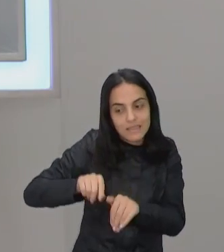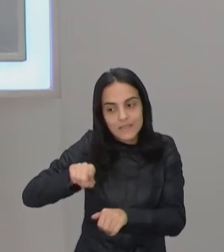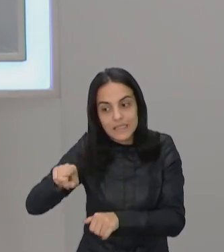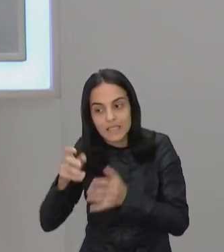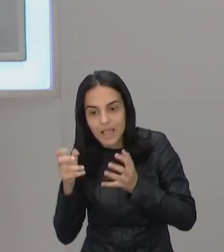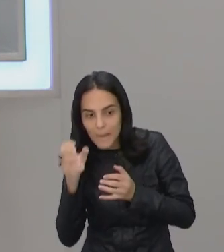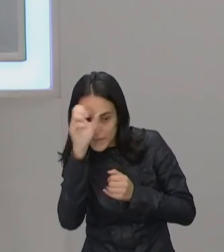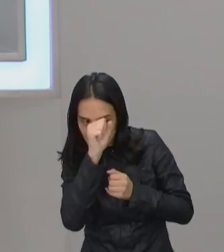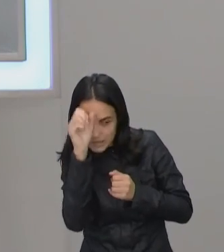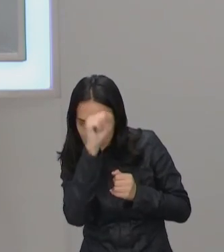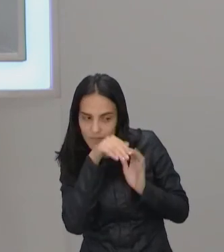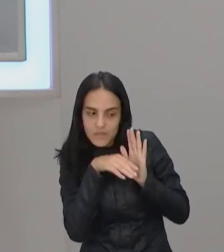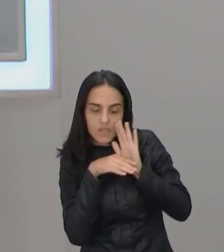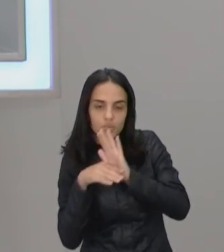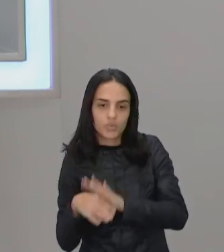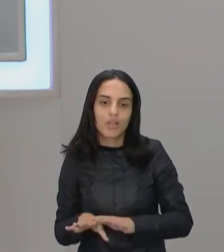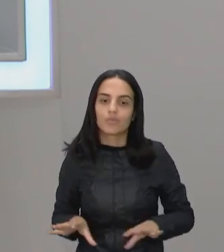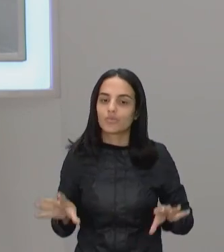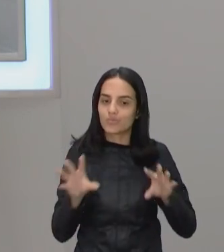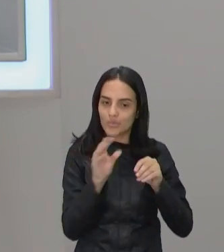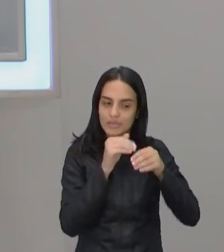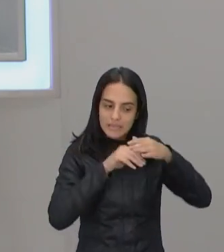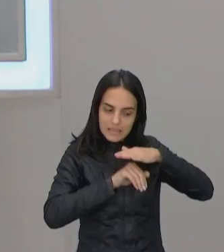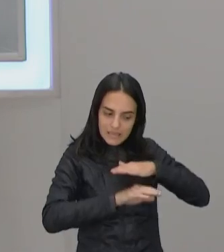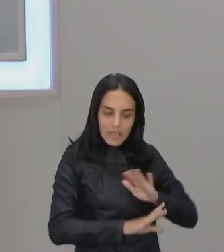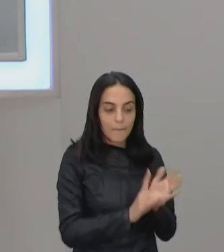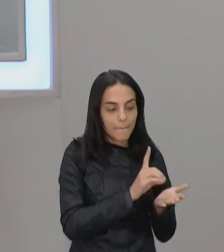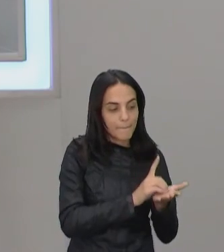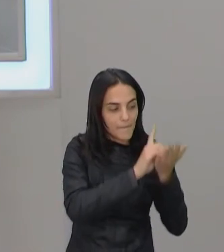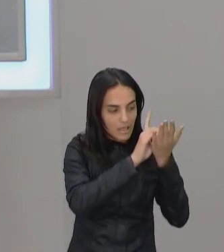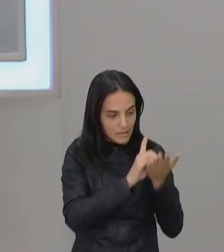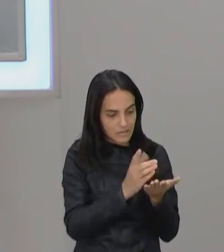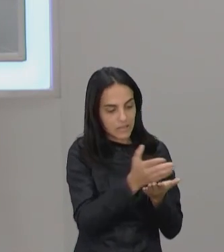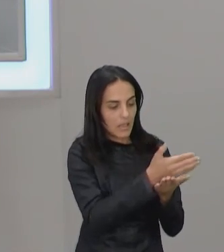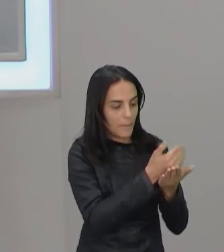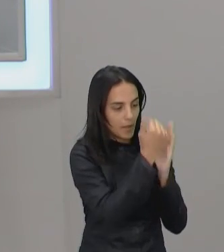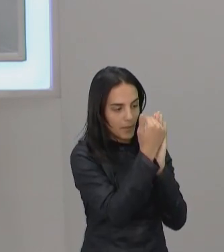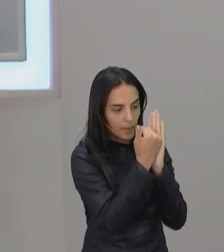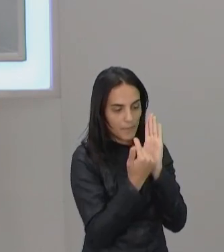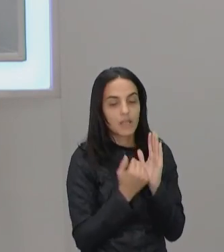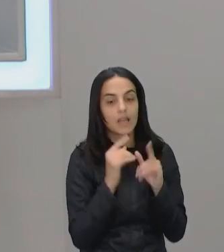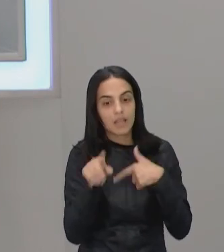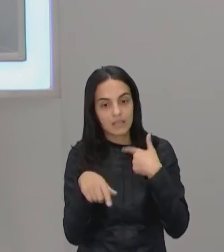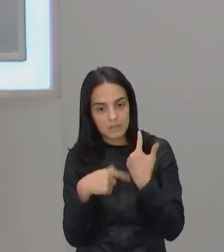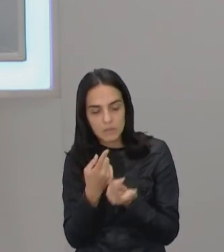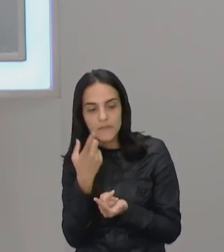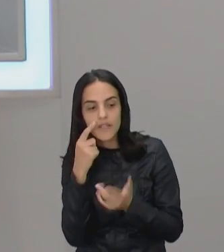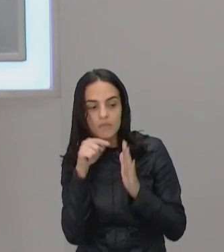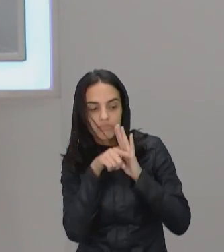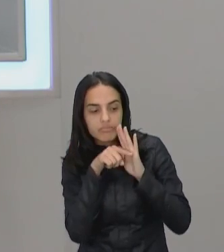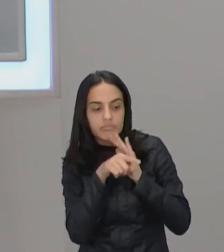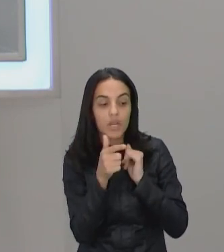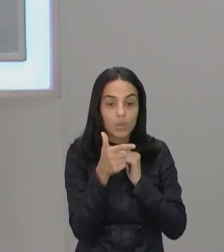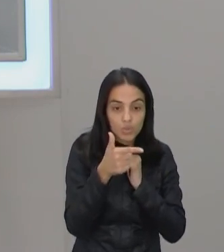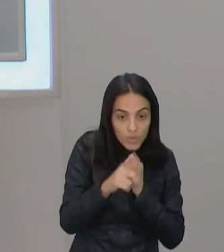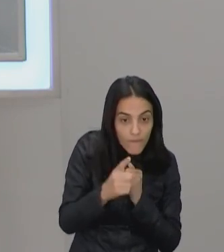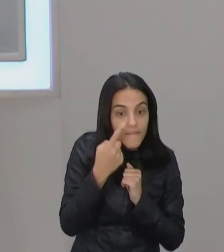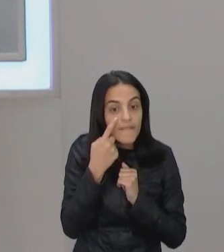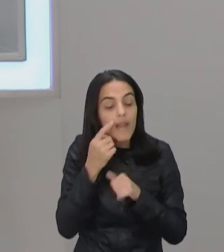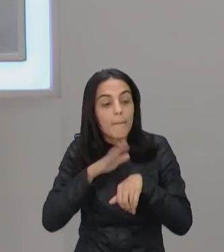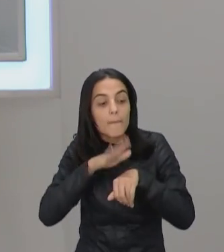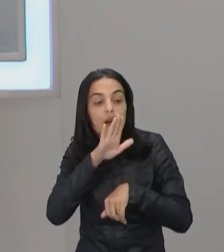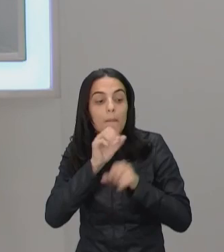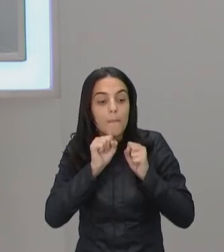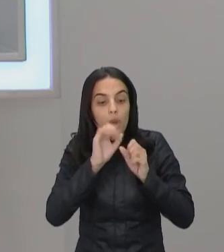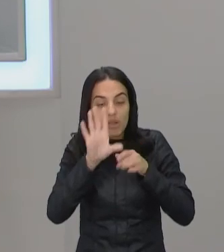apropria dela. Então você reúne todos os dados no seu diário de bordo. Depois que reuniu, analisa mais uma vez, vê o que mais que você